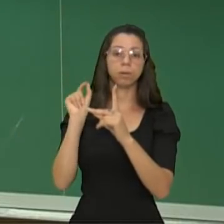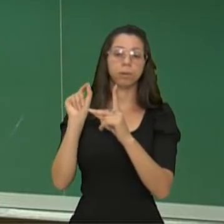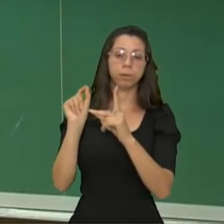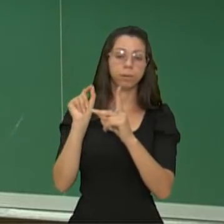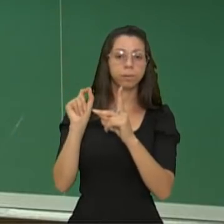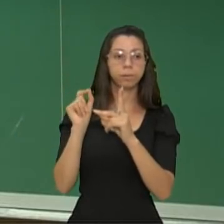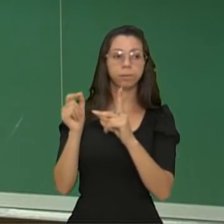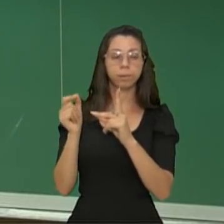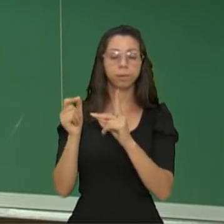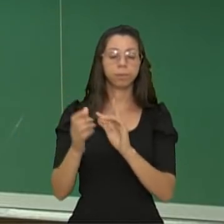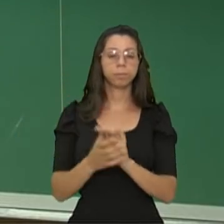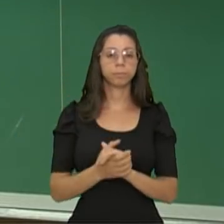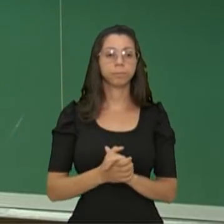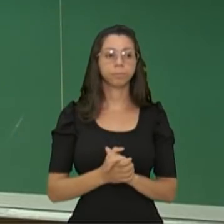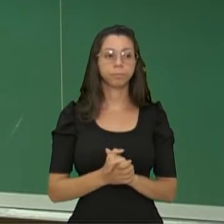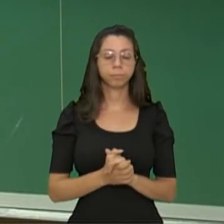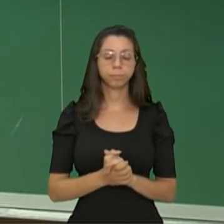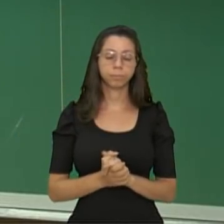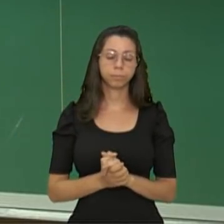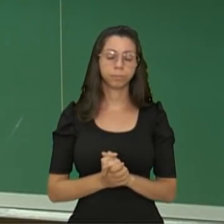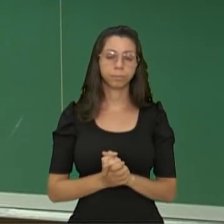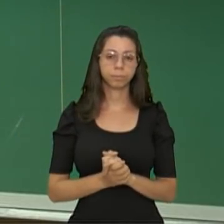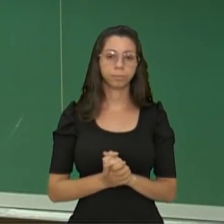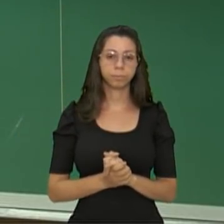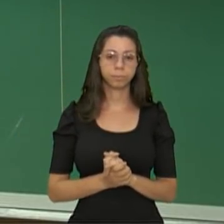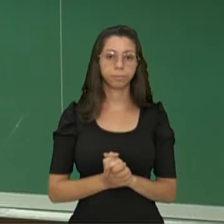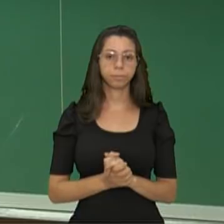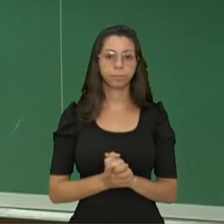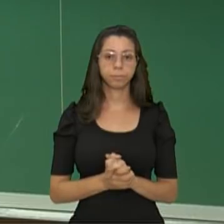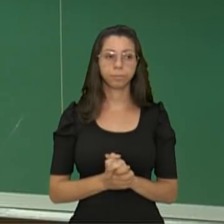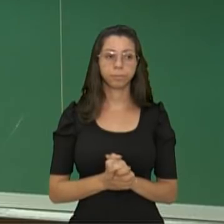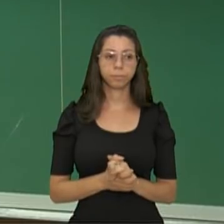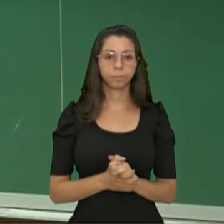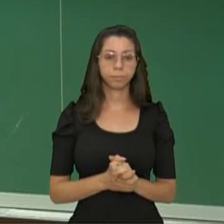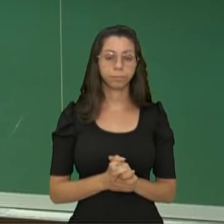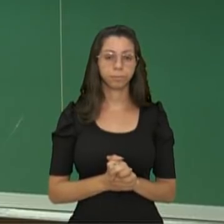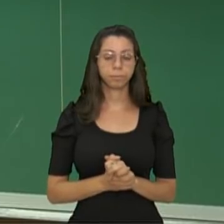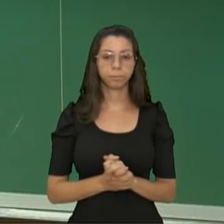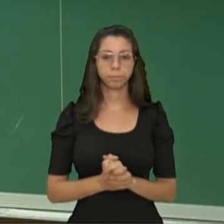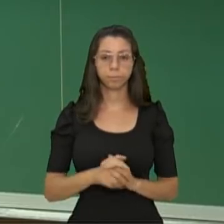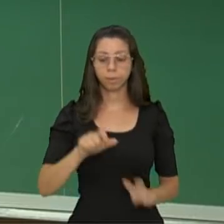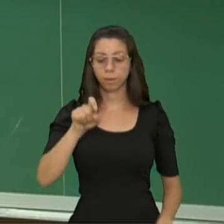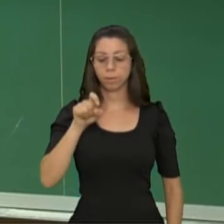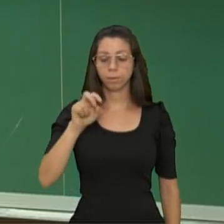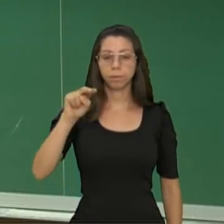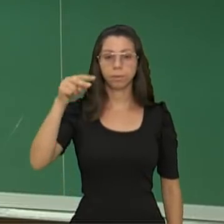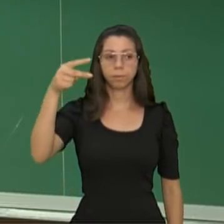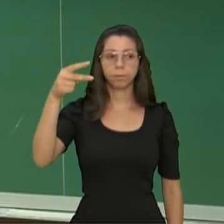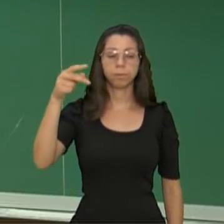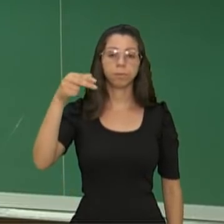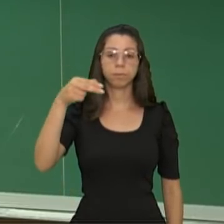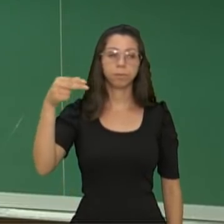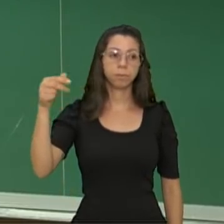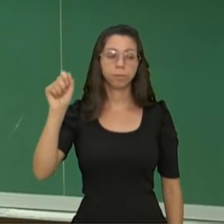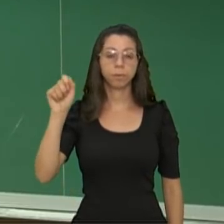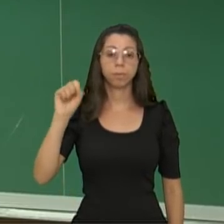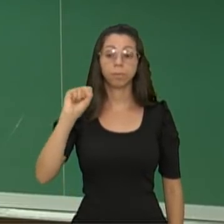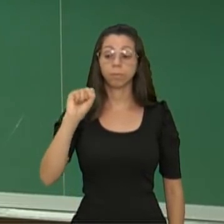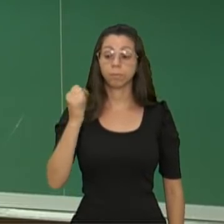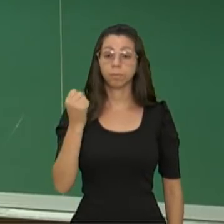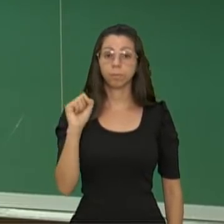é x ao quadrado. Isso fornece para mim um